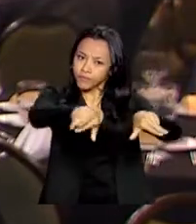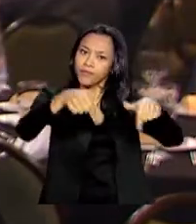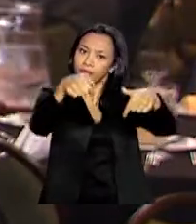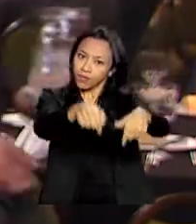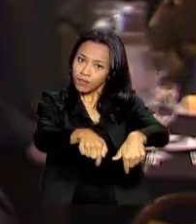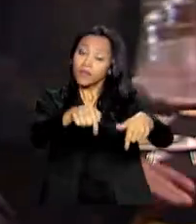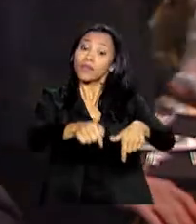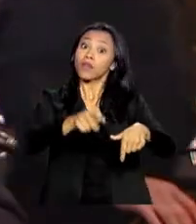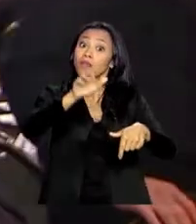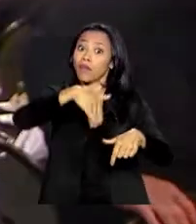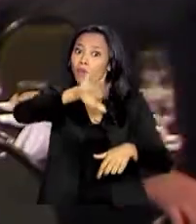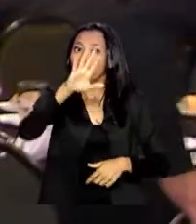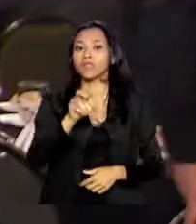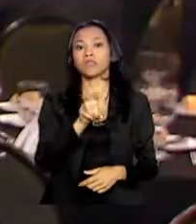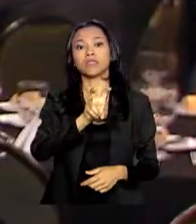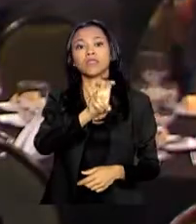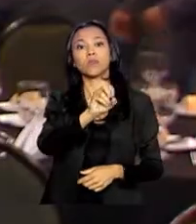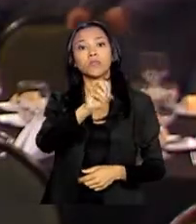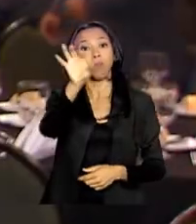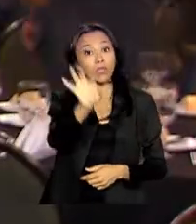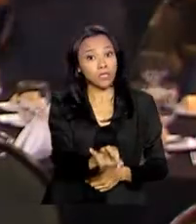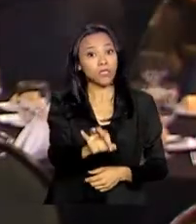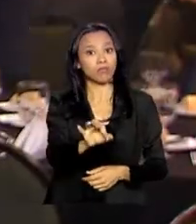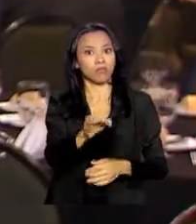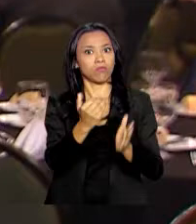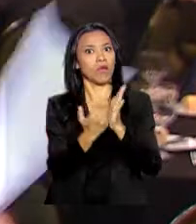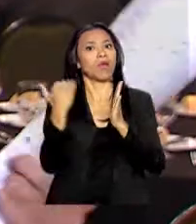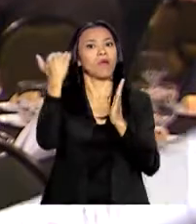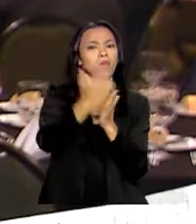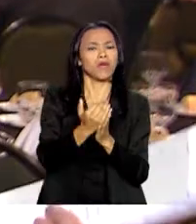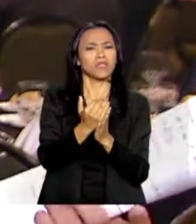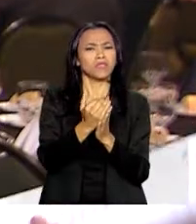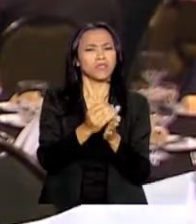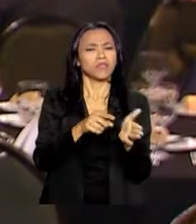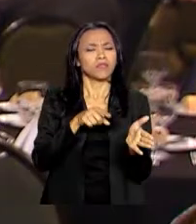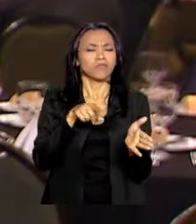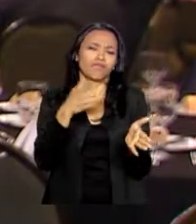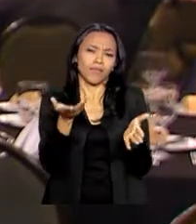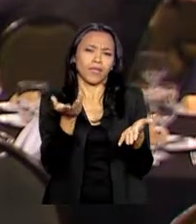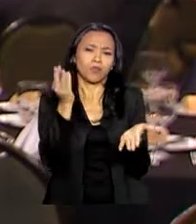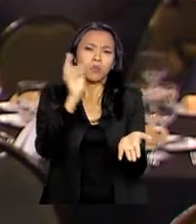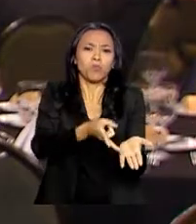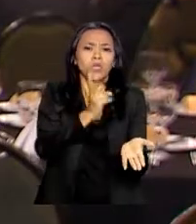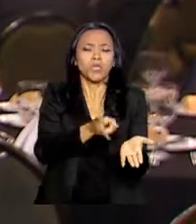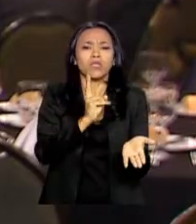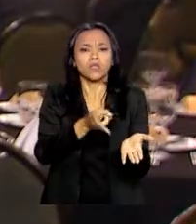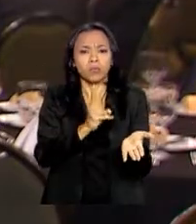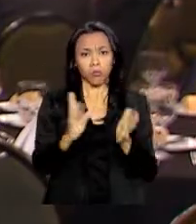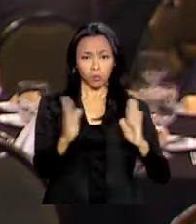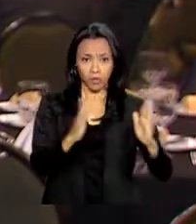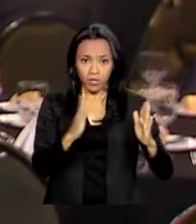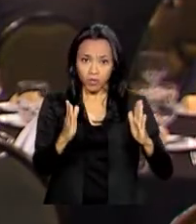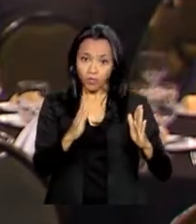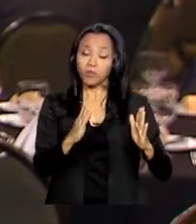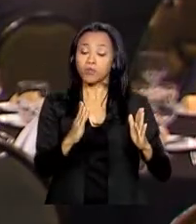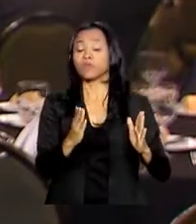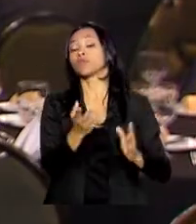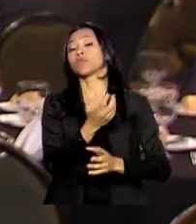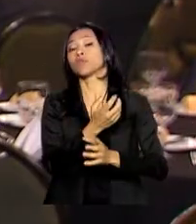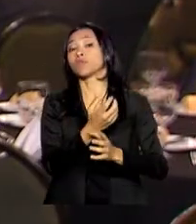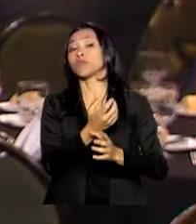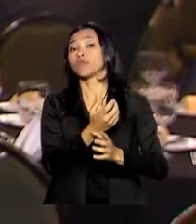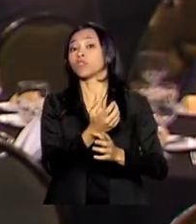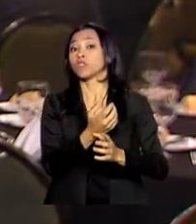que mais de 50% maior do que o registrado no mesmo período do ano passado o primeiro trimestre de